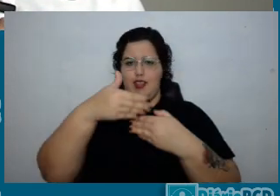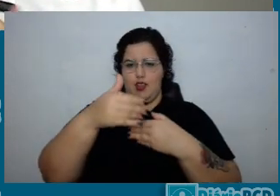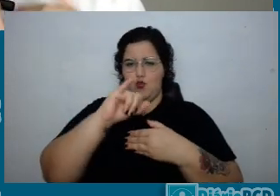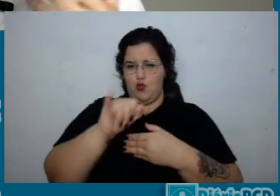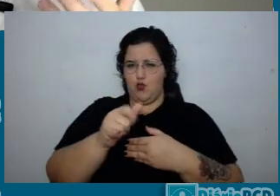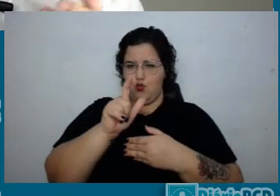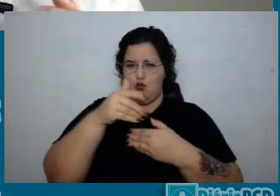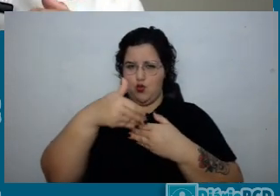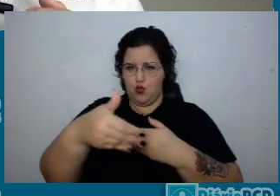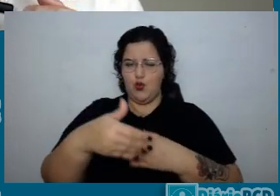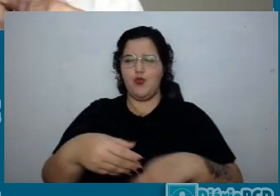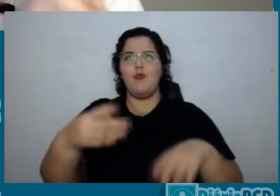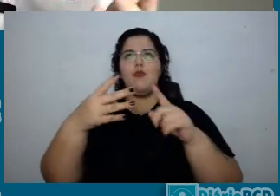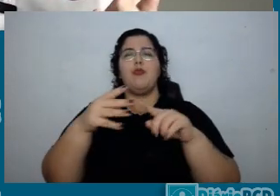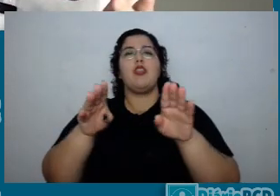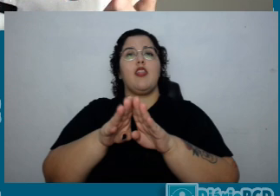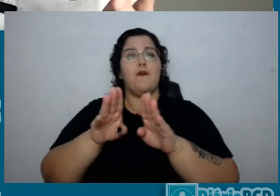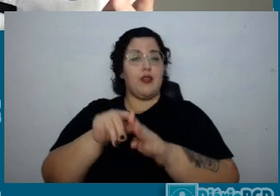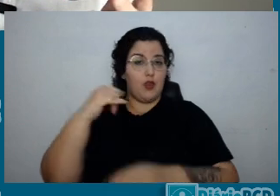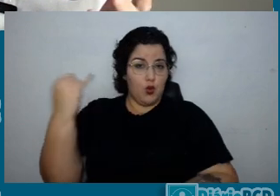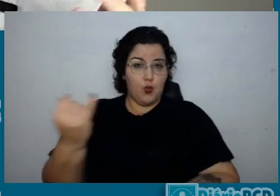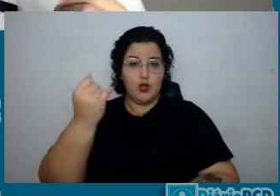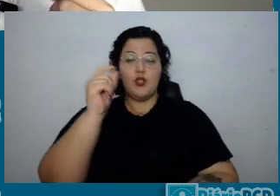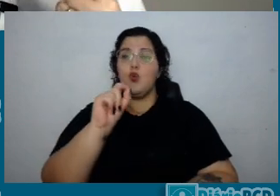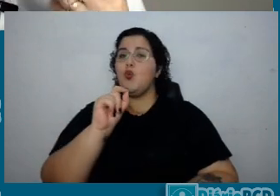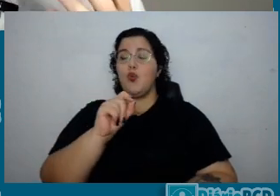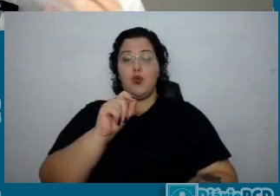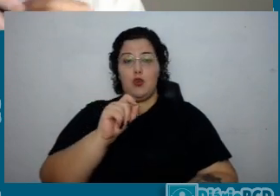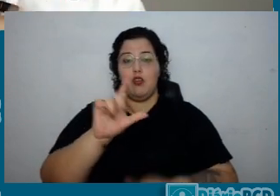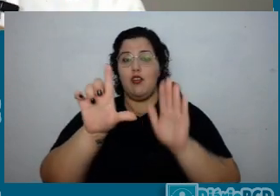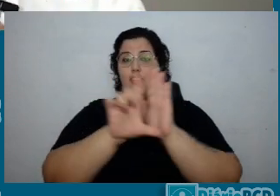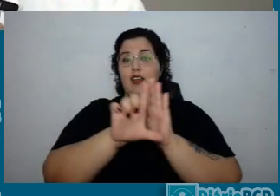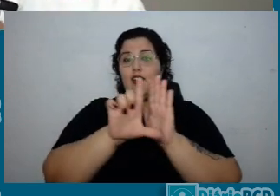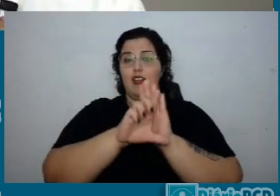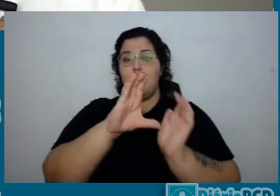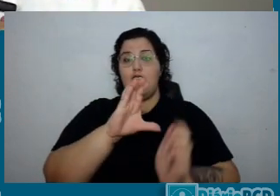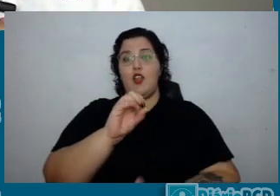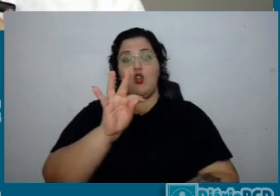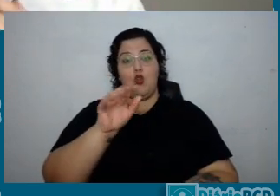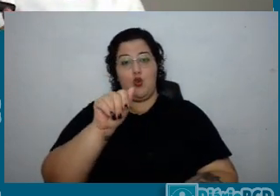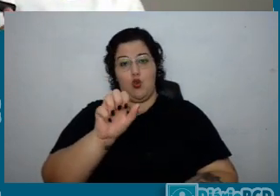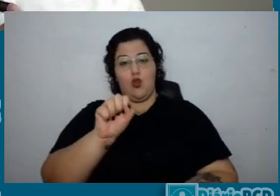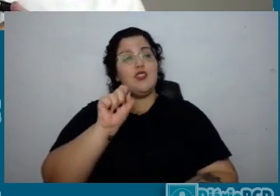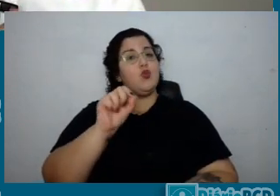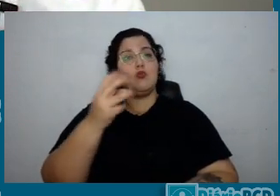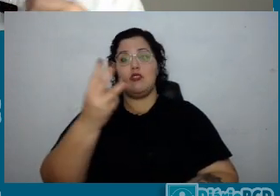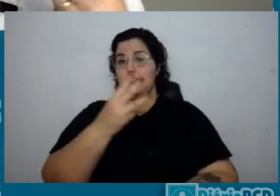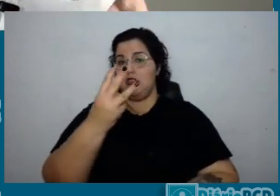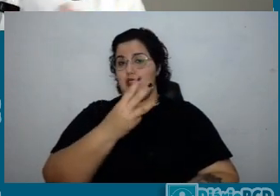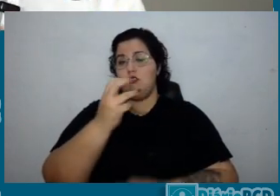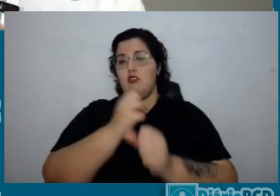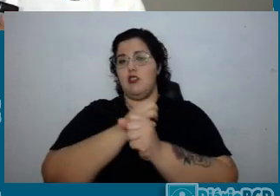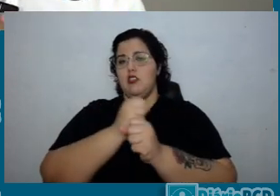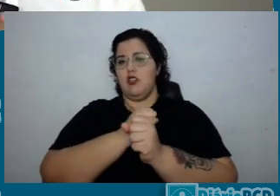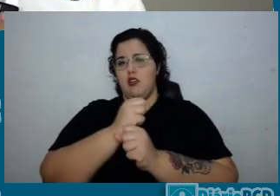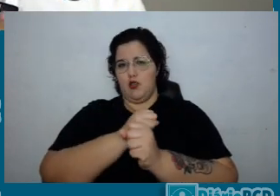em julho, também temos uma importância muito grande, que é a lei de cotas, né, os 33 anos,